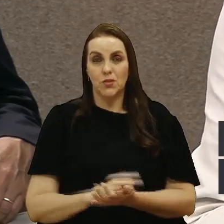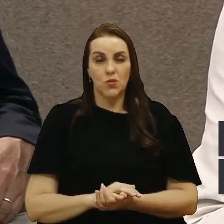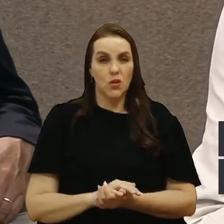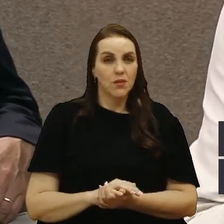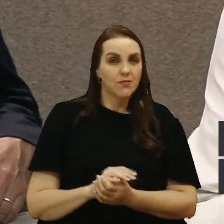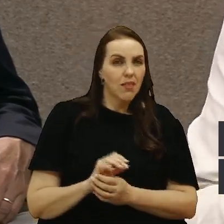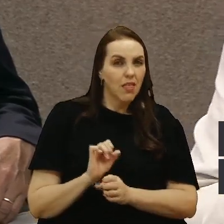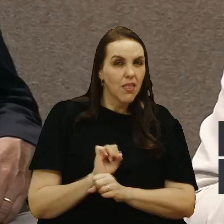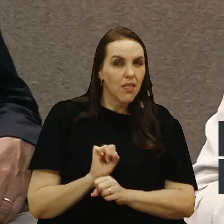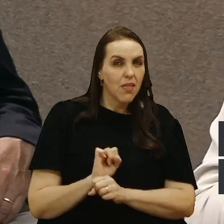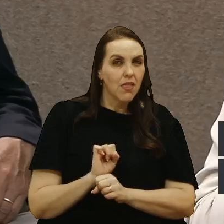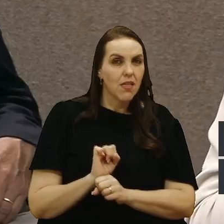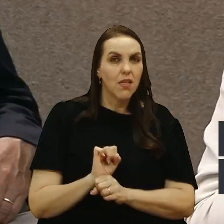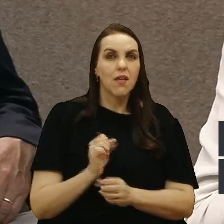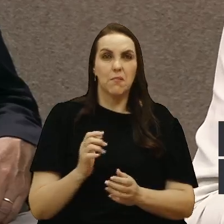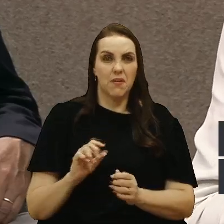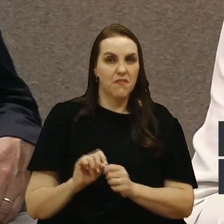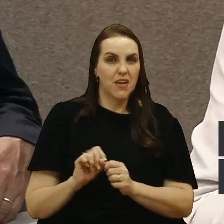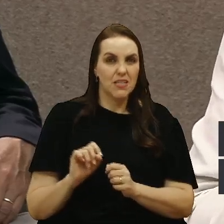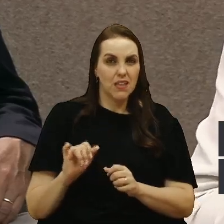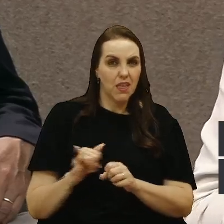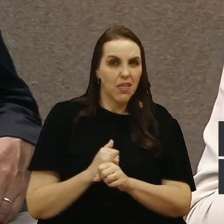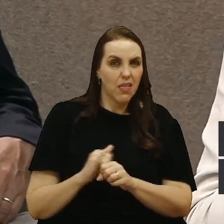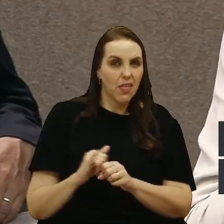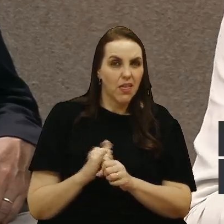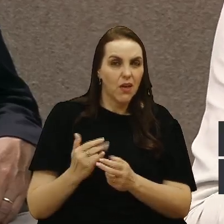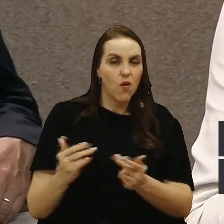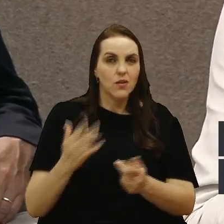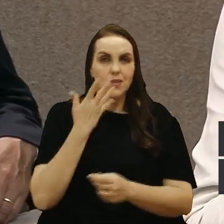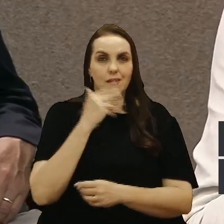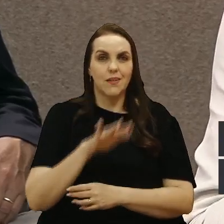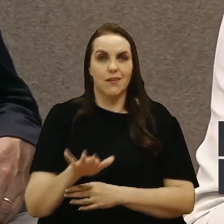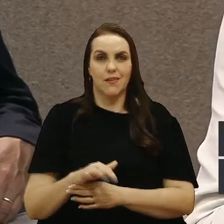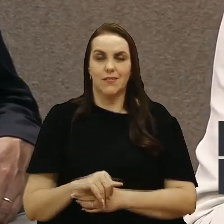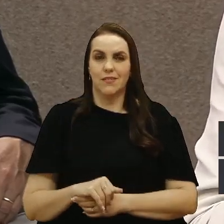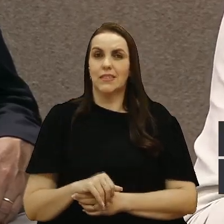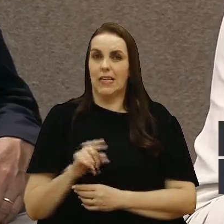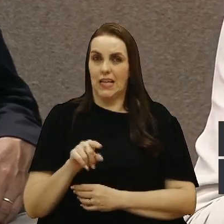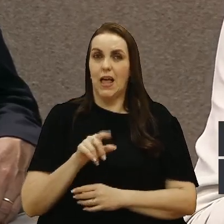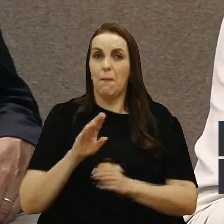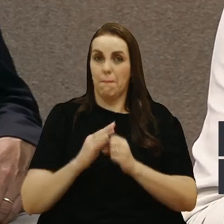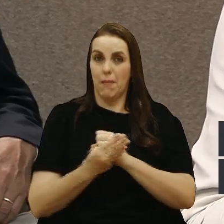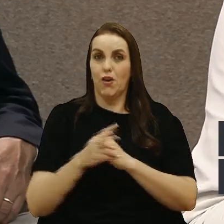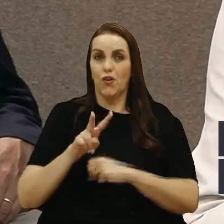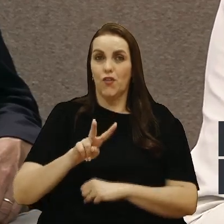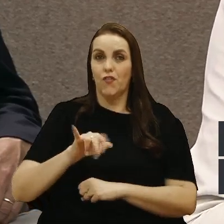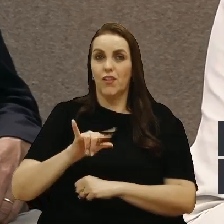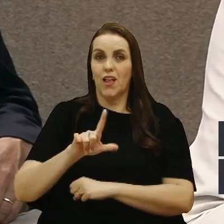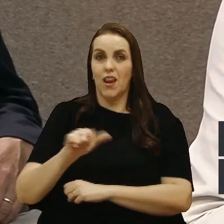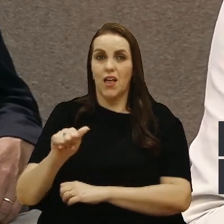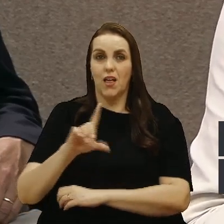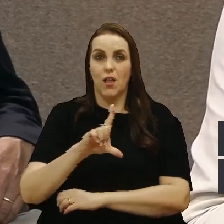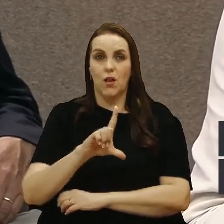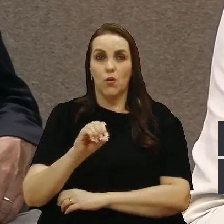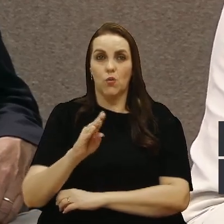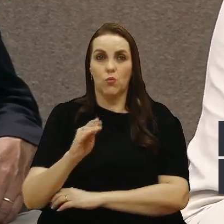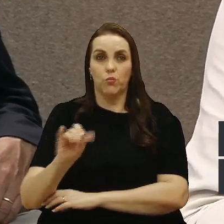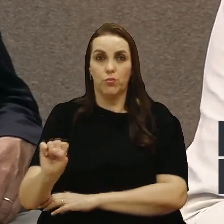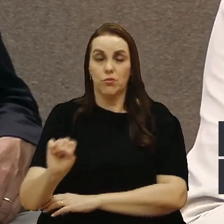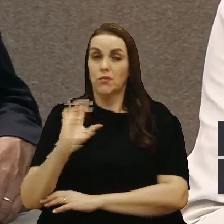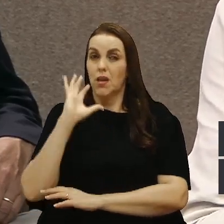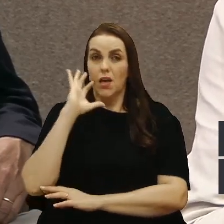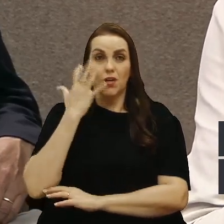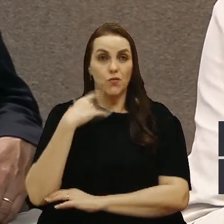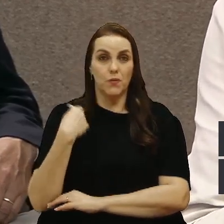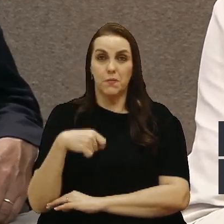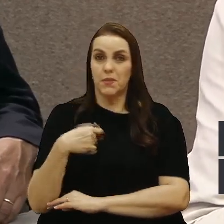ali esperando para fazer alguma coisa com essas crianças. Então, como é a questão do Vila Lobos. Por exemplo, a questão do Vila Lobos nós precisamos resolver,